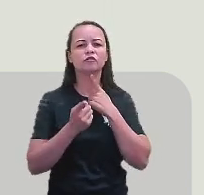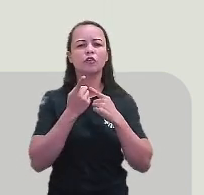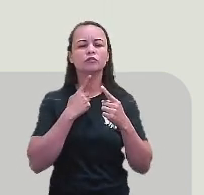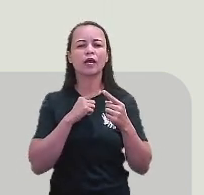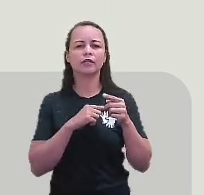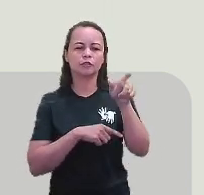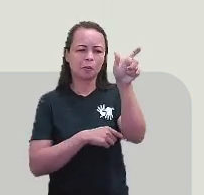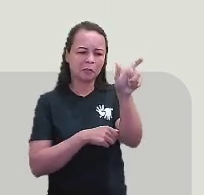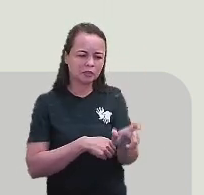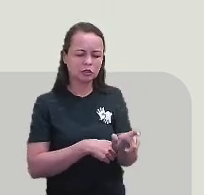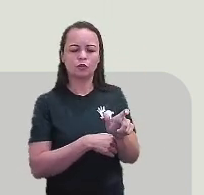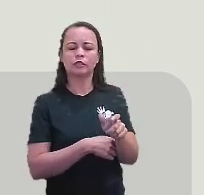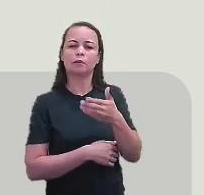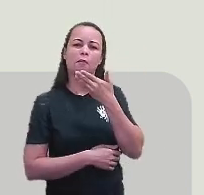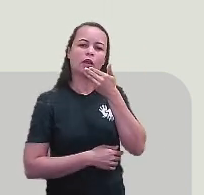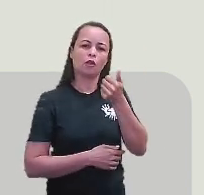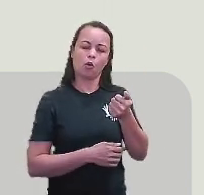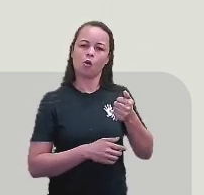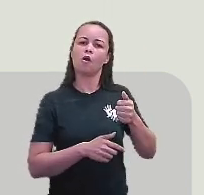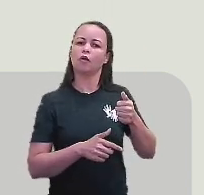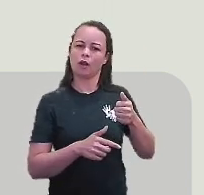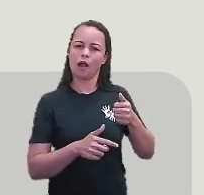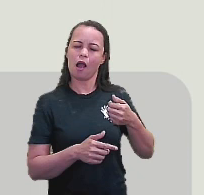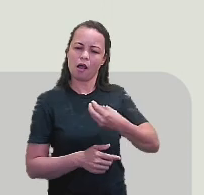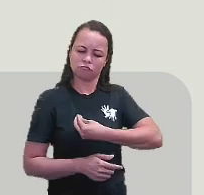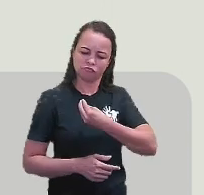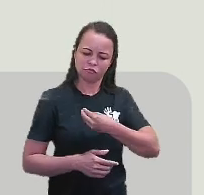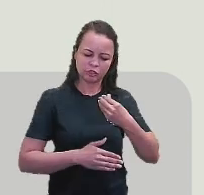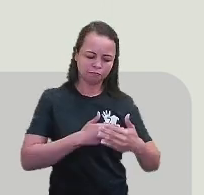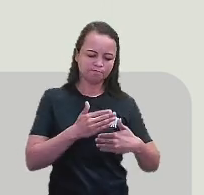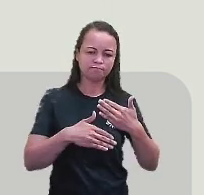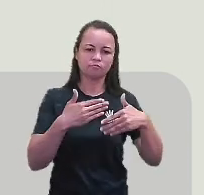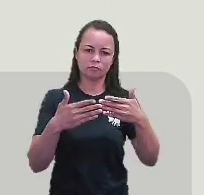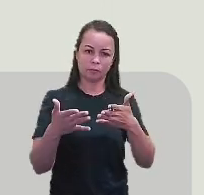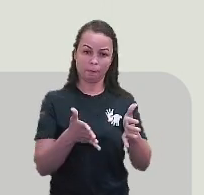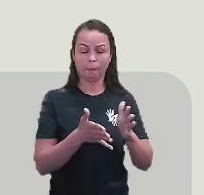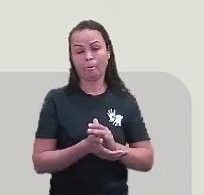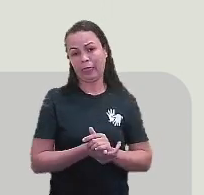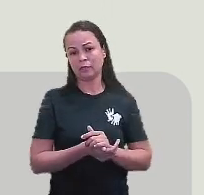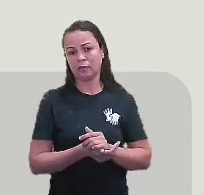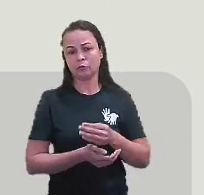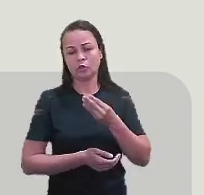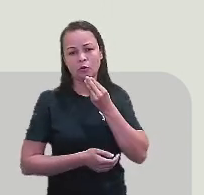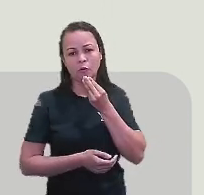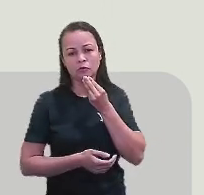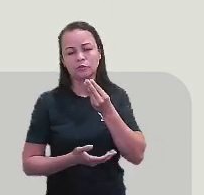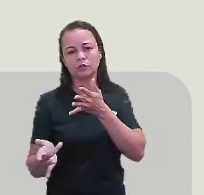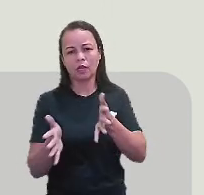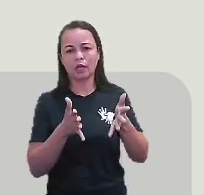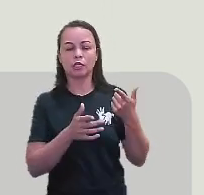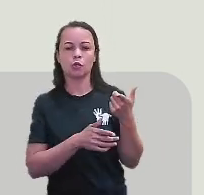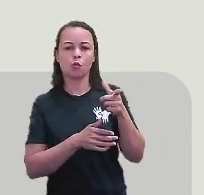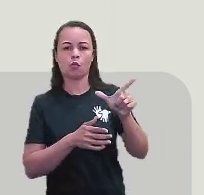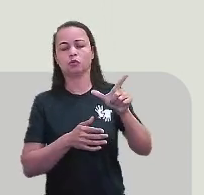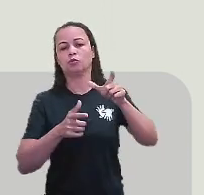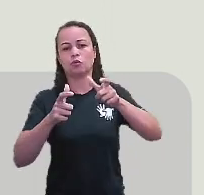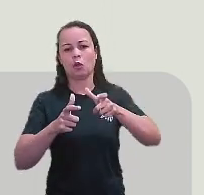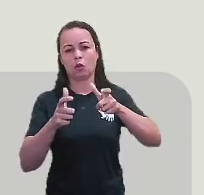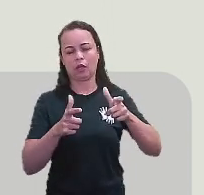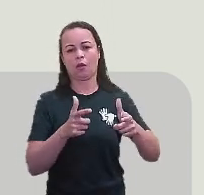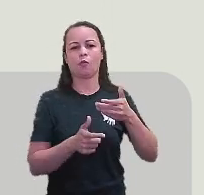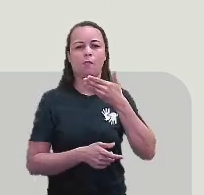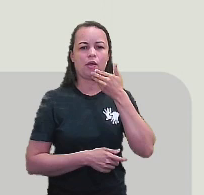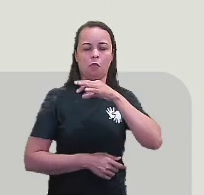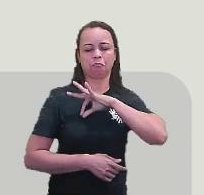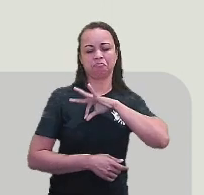de melhorar as condições de vida em que se encontra, indo em busca de oportunidades de emprego com melhores salários.